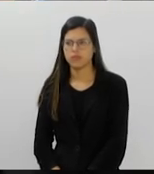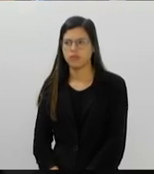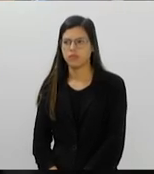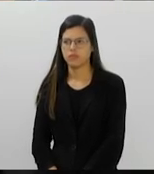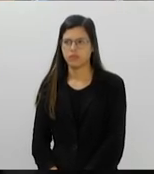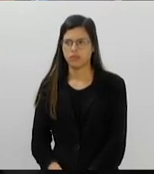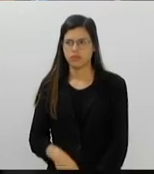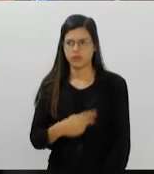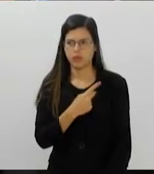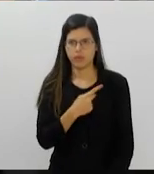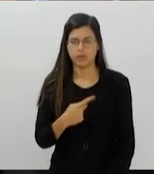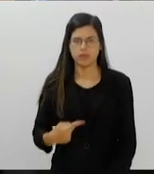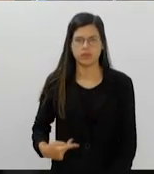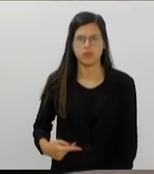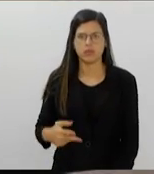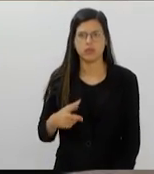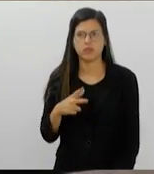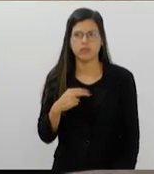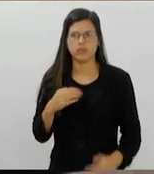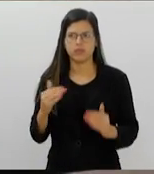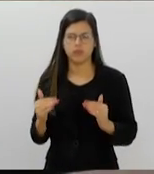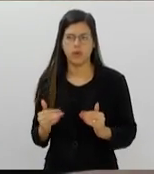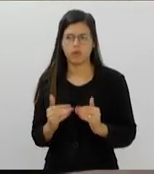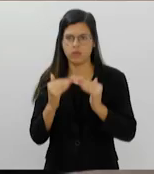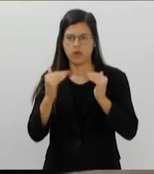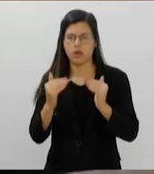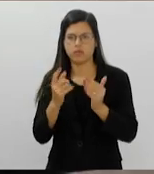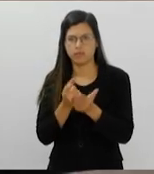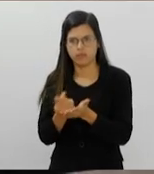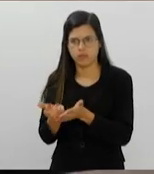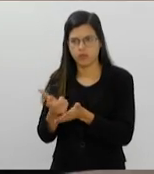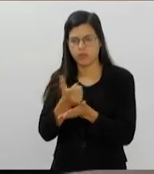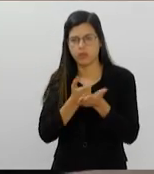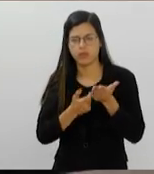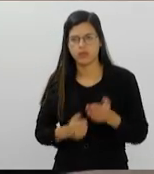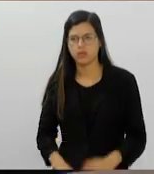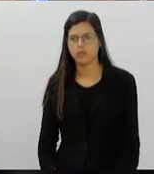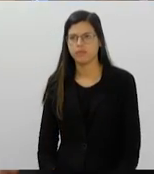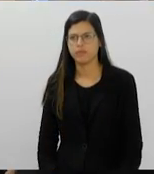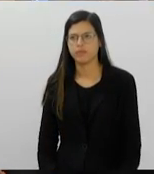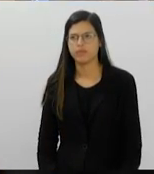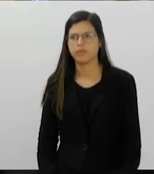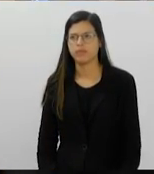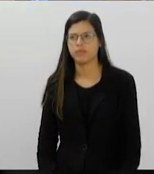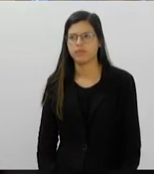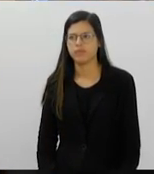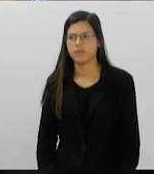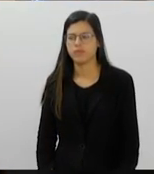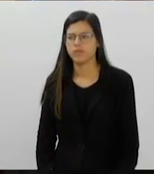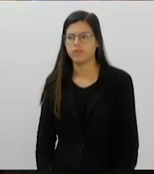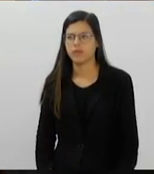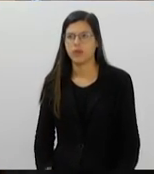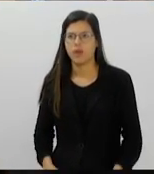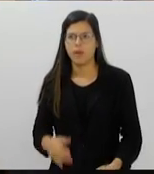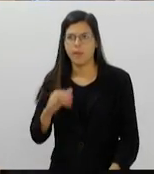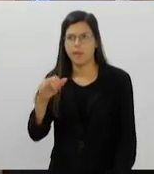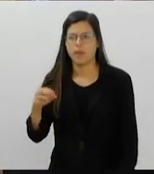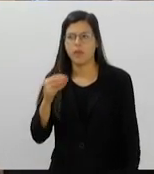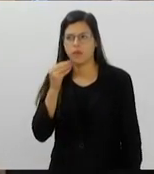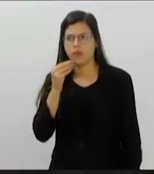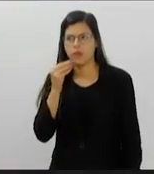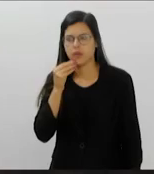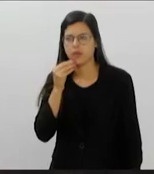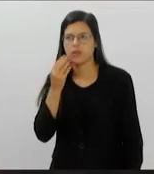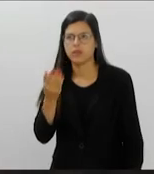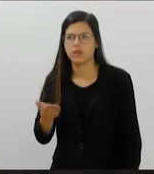Senhor presidente, no mérito, voto favorável pela tributação. Muito obrigado. Pela Comissão de Orçamento, aproveitando o ensejo, Vossa Excelência também,